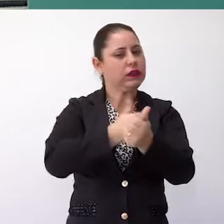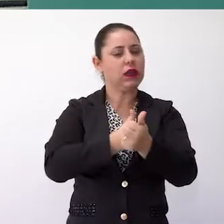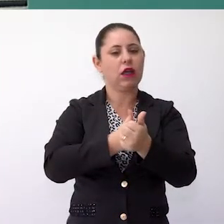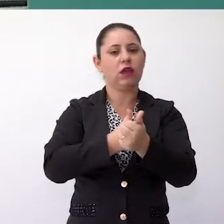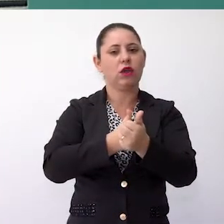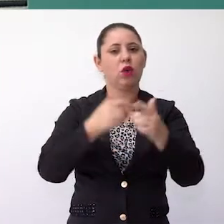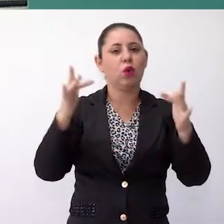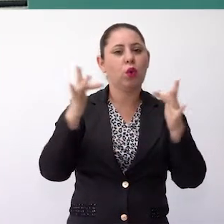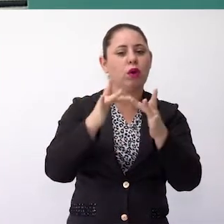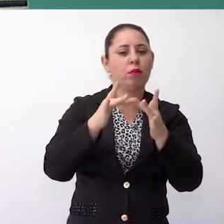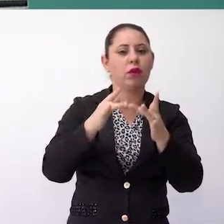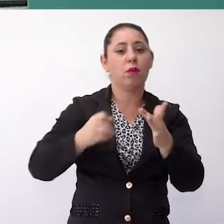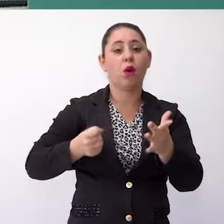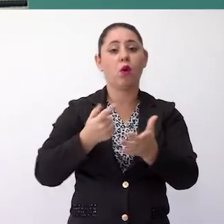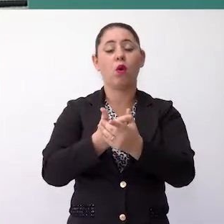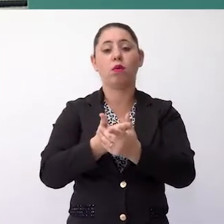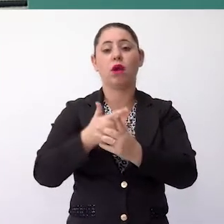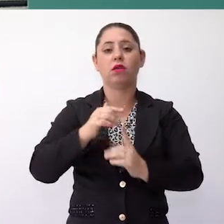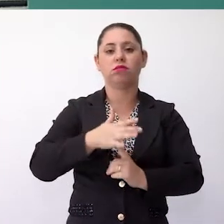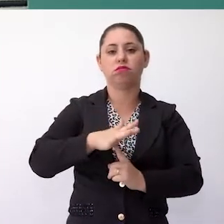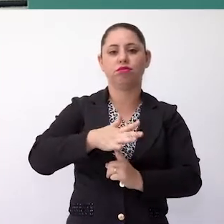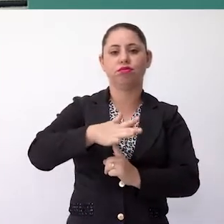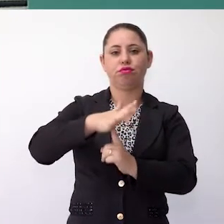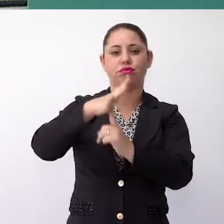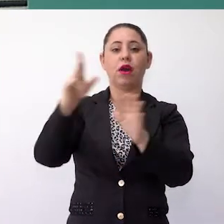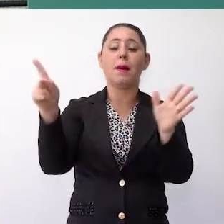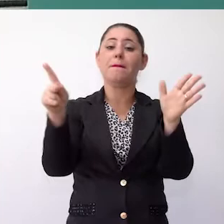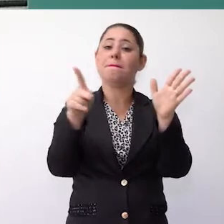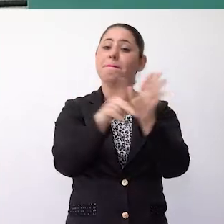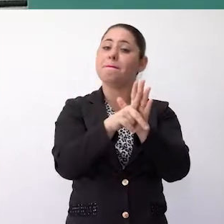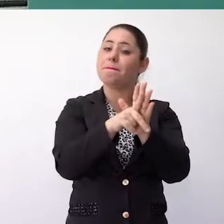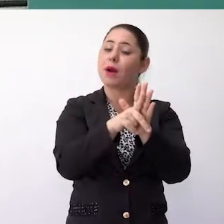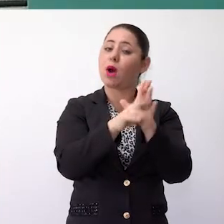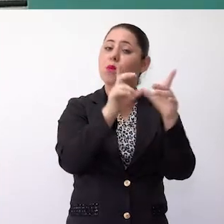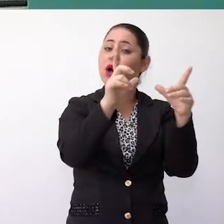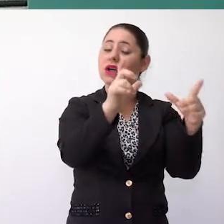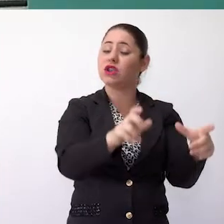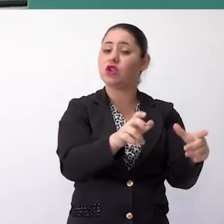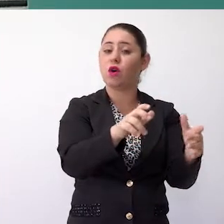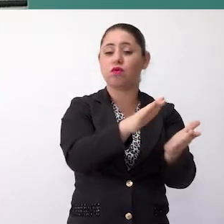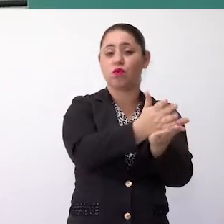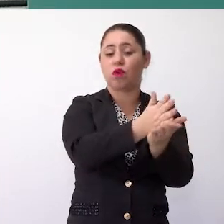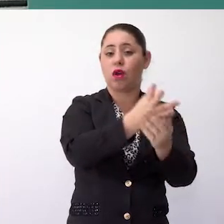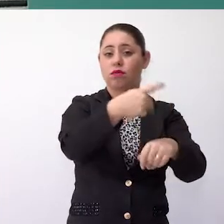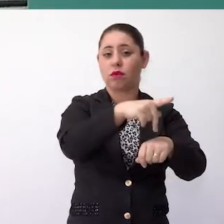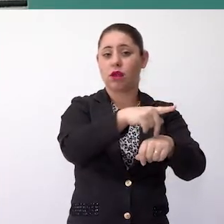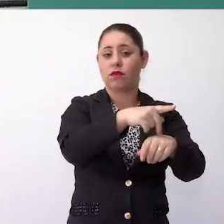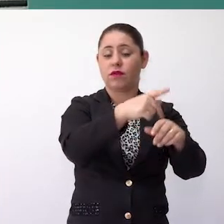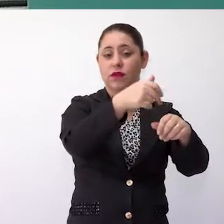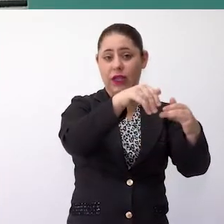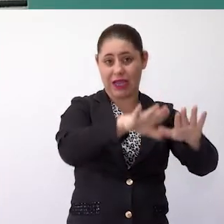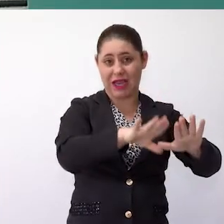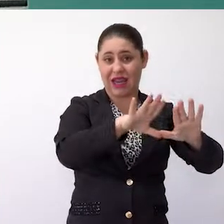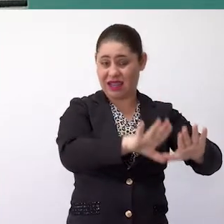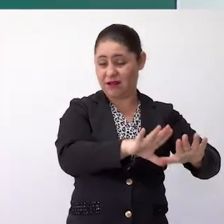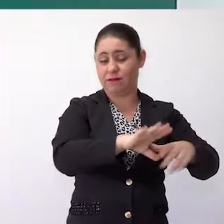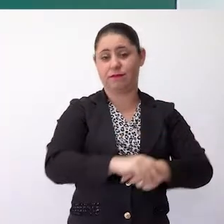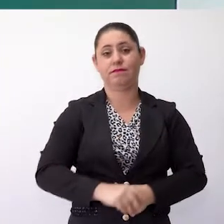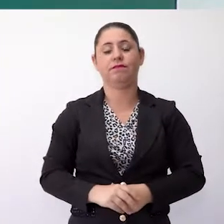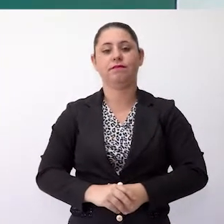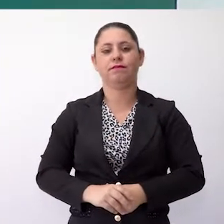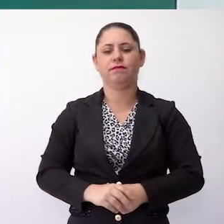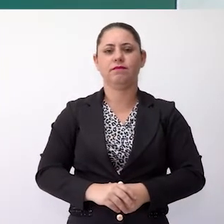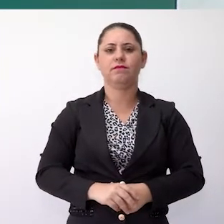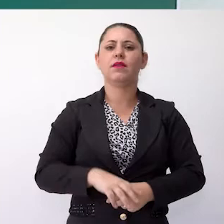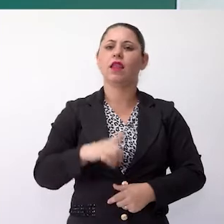feita uma aquisição de um helicóptero para servir especificamente aquela região de fronteira e ficar baseado no DOF. Quer